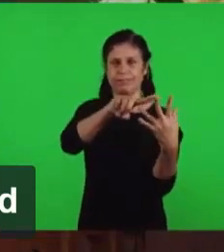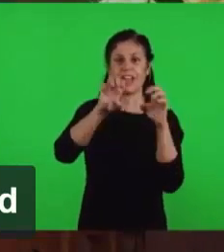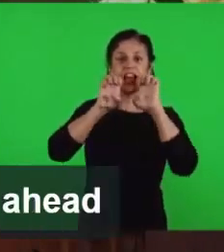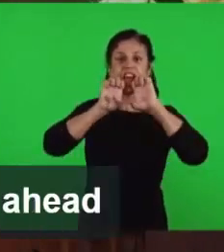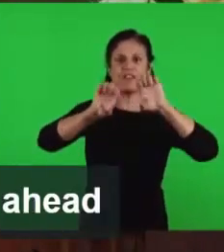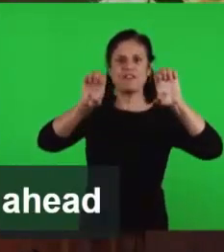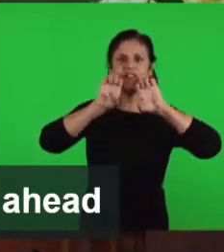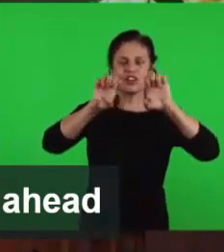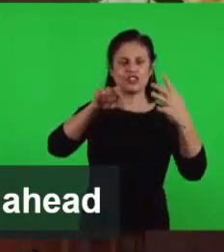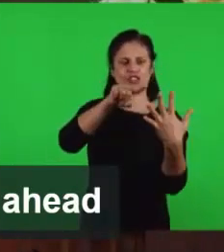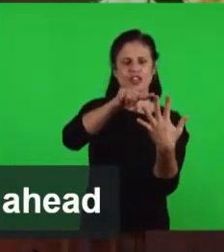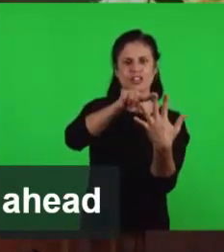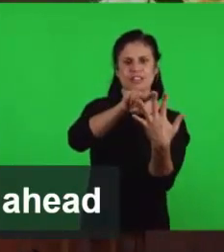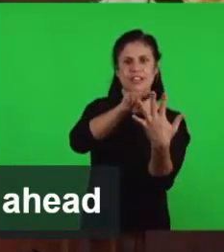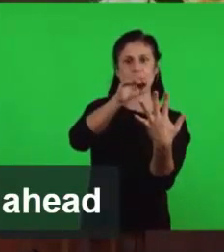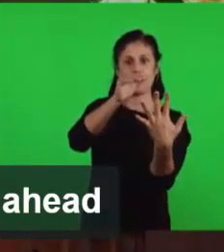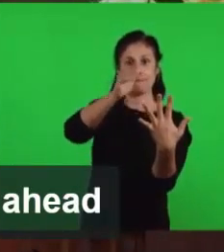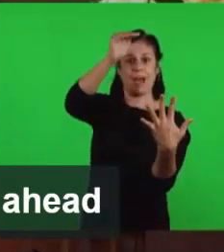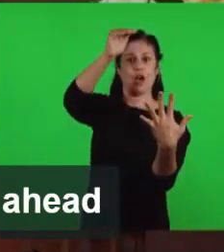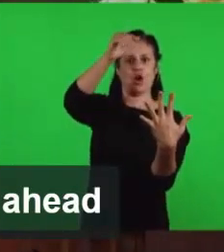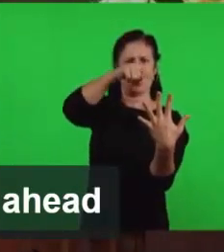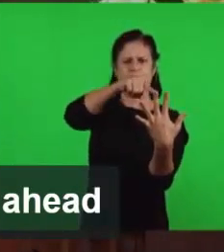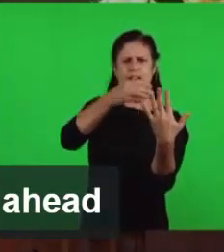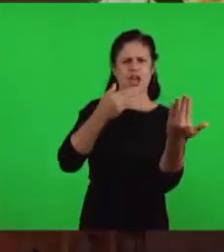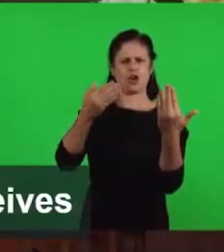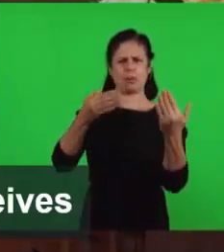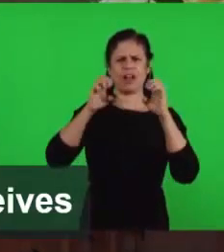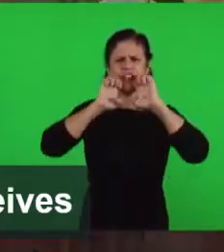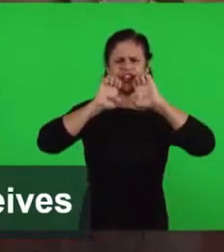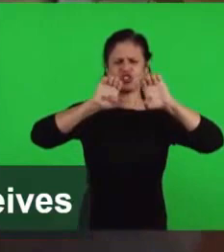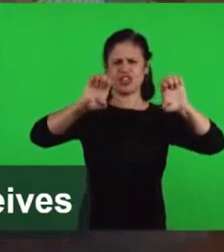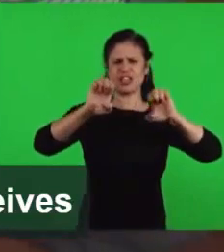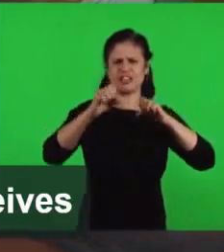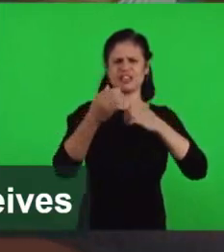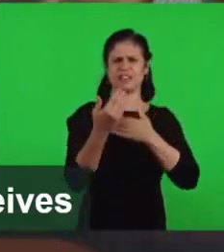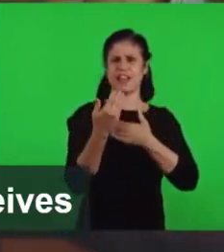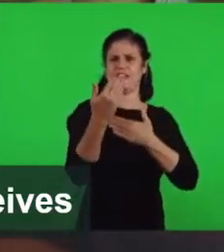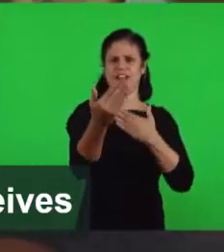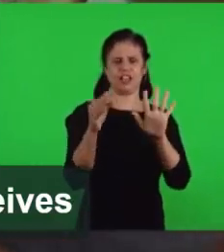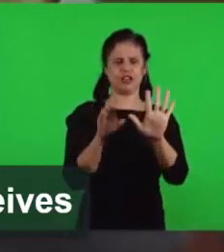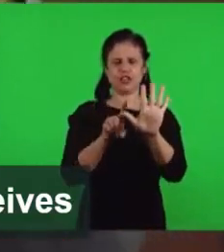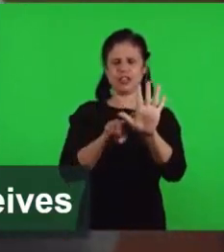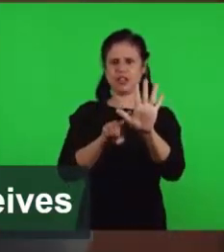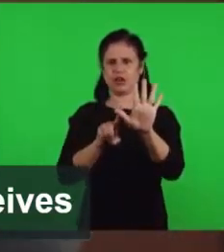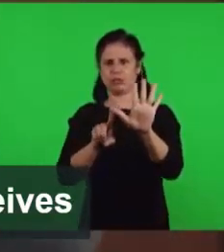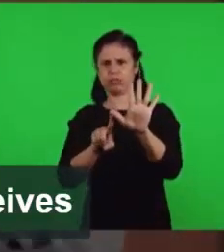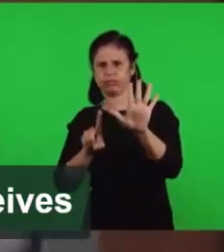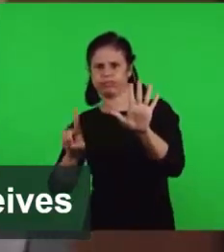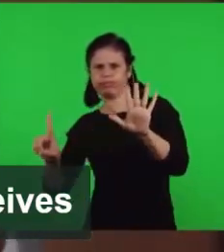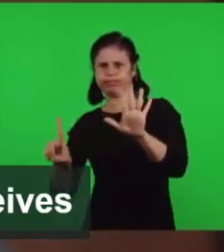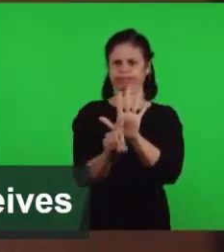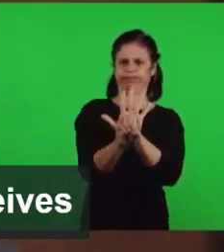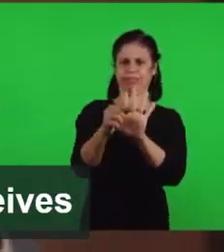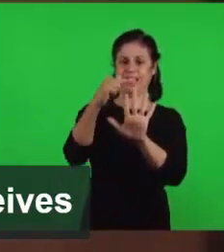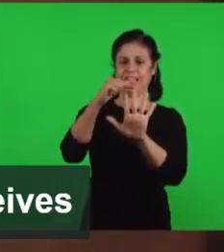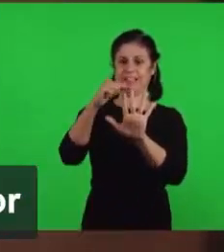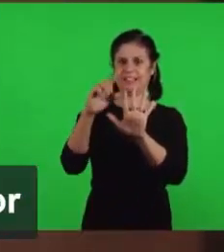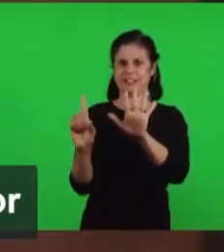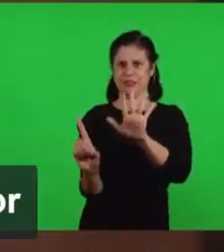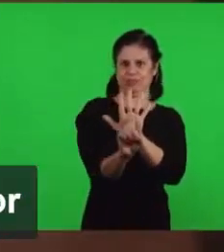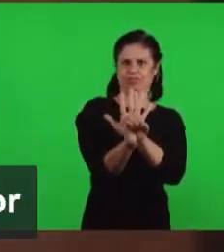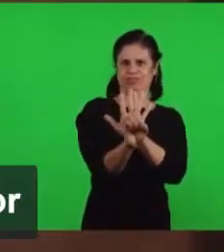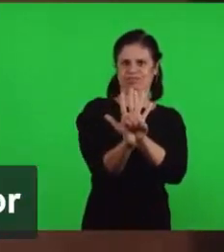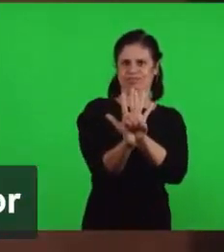pode ver é o dedo maior é o que vai na frente mas quem controla o evangelista e quem pega